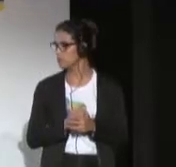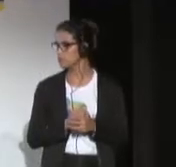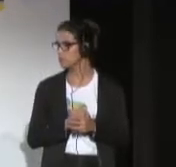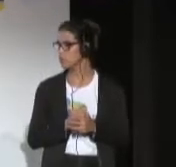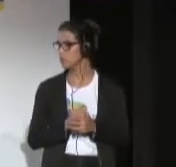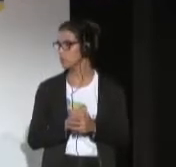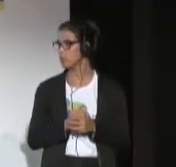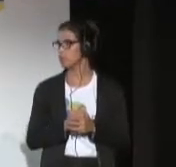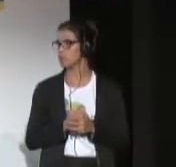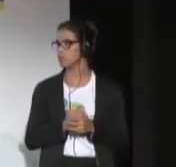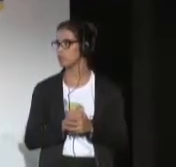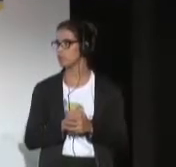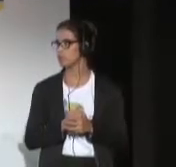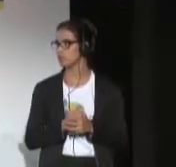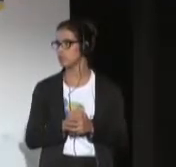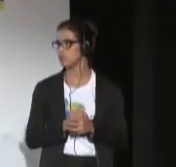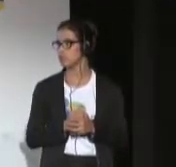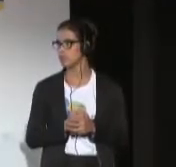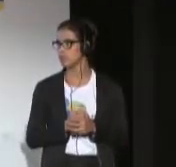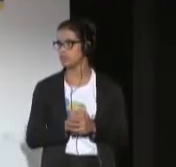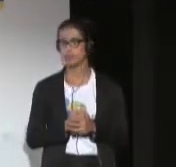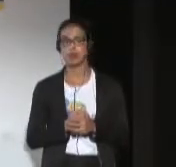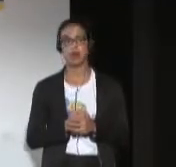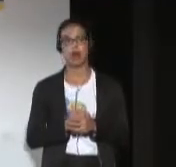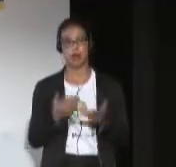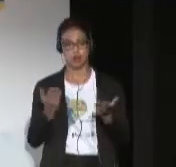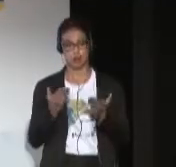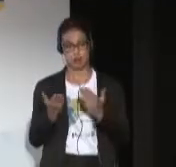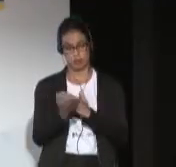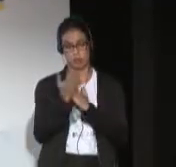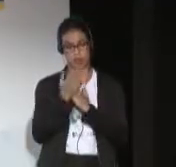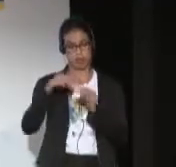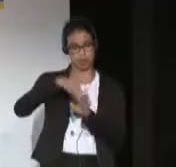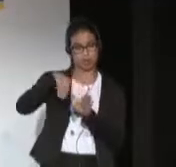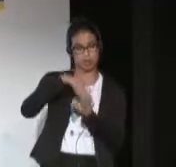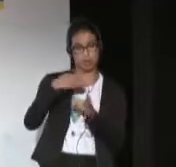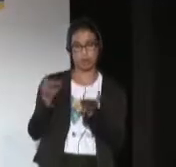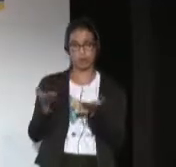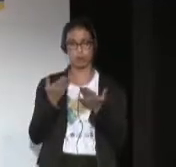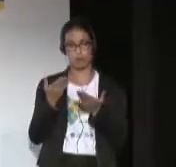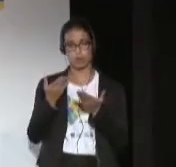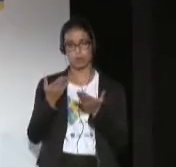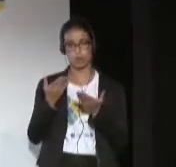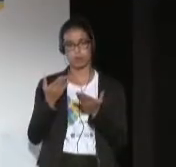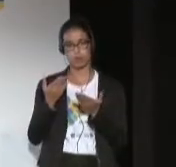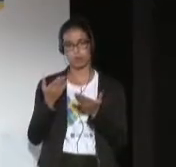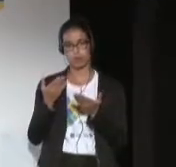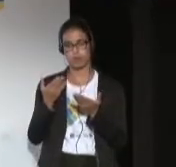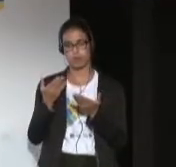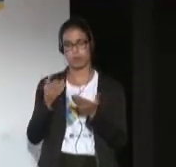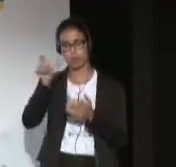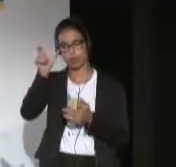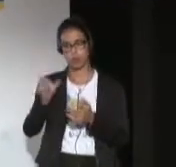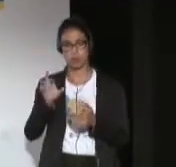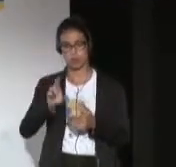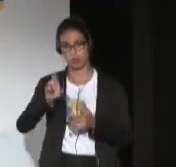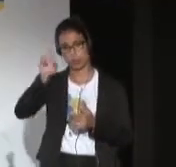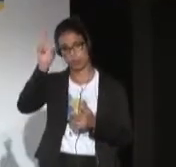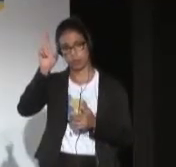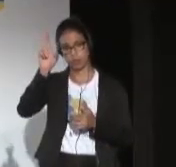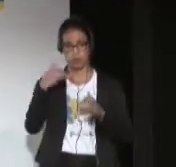E para fazer a moderação desse momento, convido o diretor de desenvolvimento global do Instituto Ayrton Senna, responsável